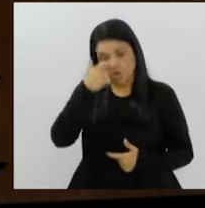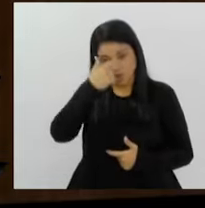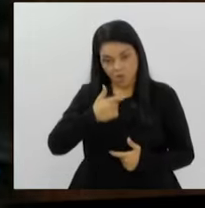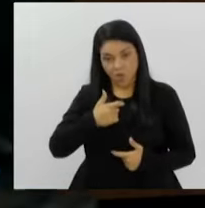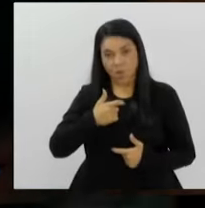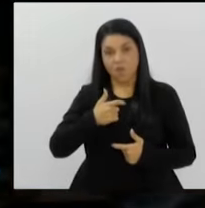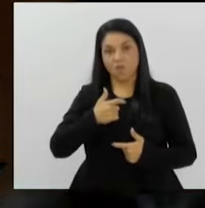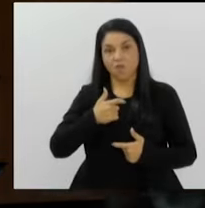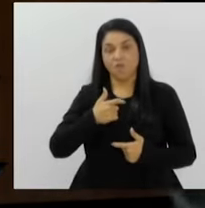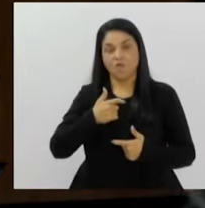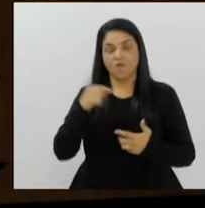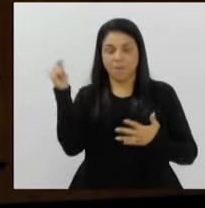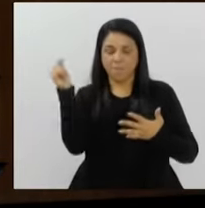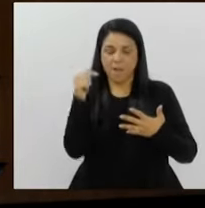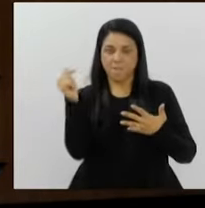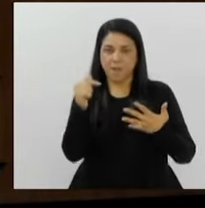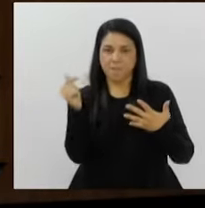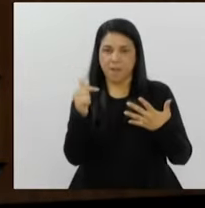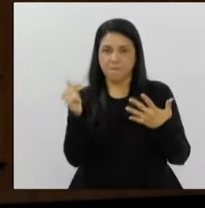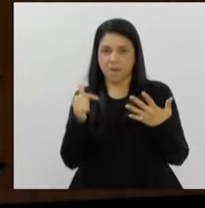vou enumerar